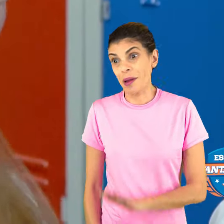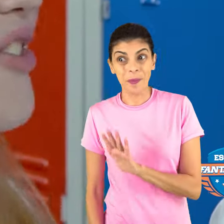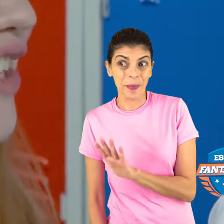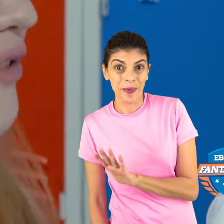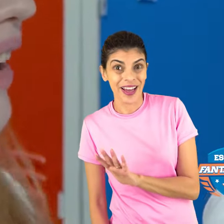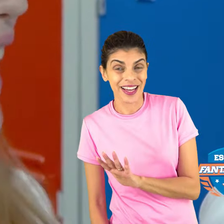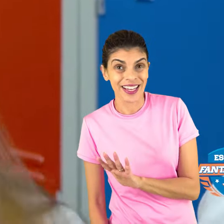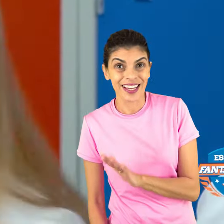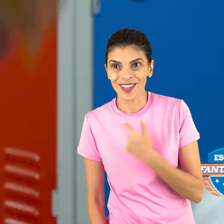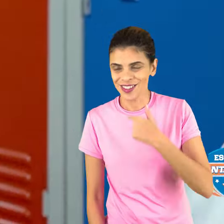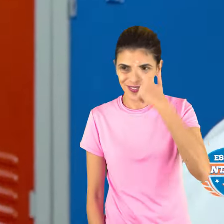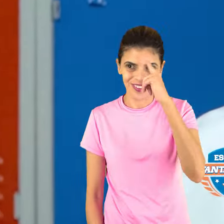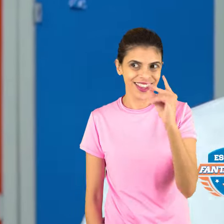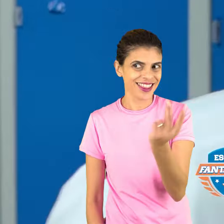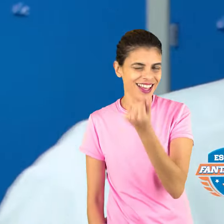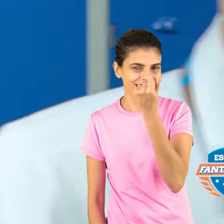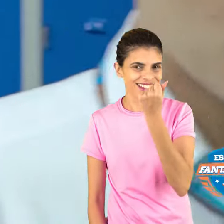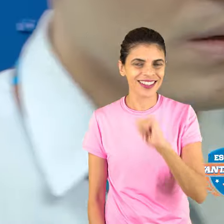Peraí, eu tive uma ideia.